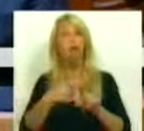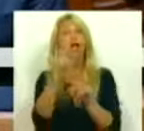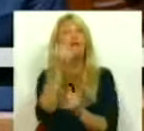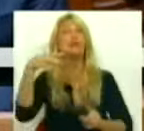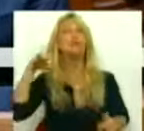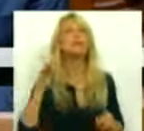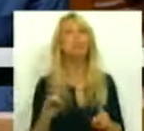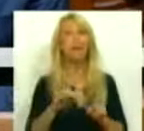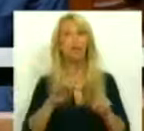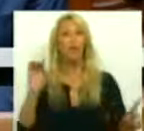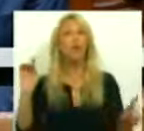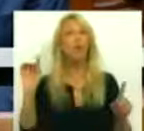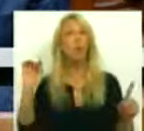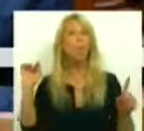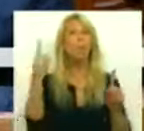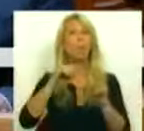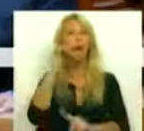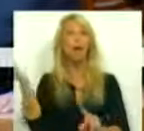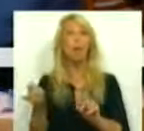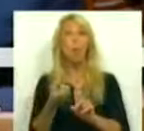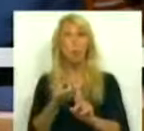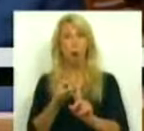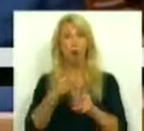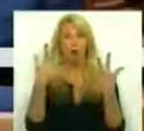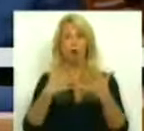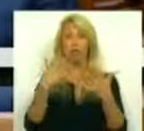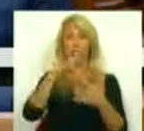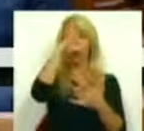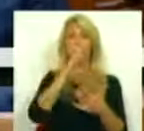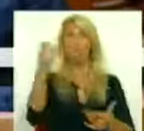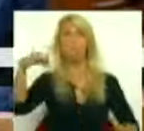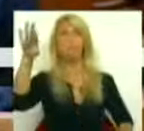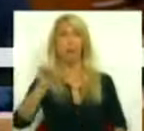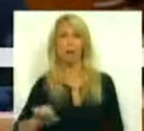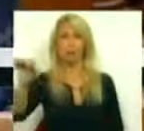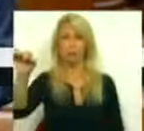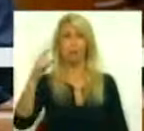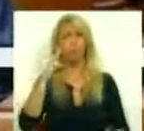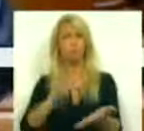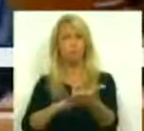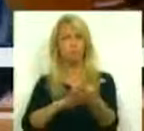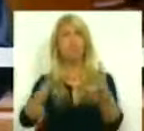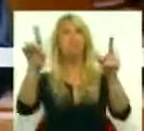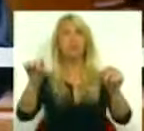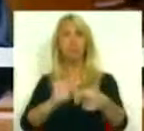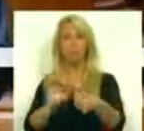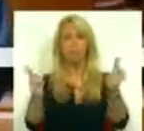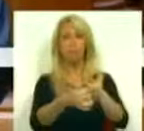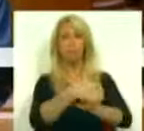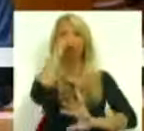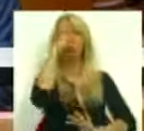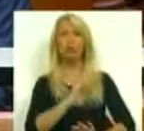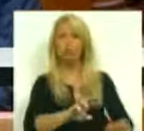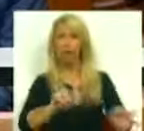primeiro ano do orçamento dos últimos governos do Partido Socialista. E provamos também que a reforma do Estado pode